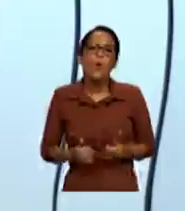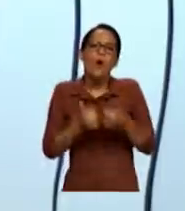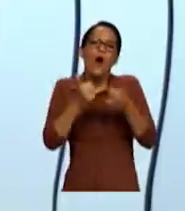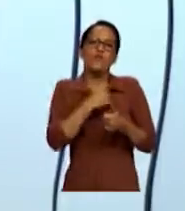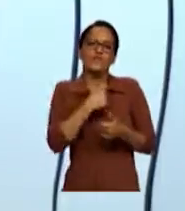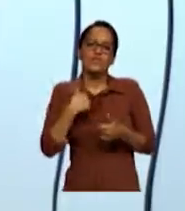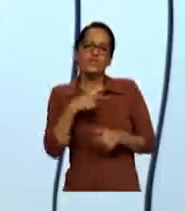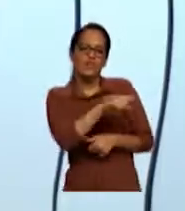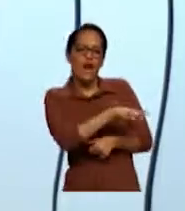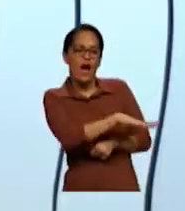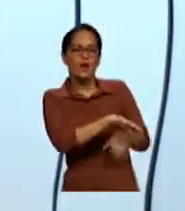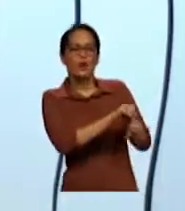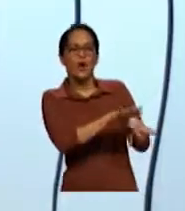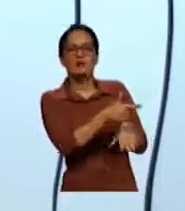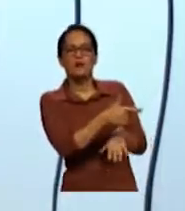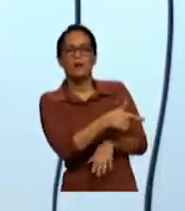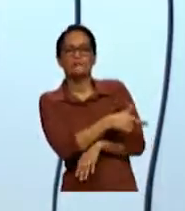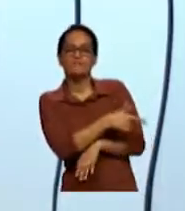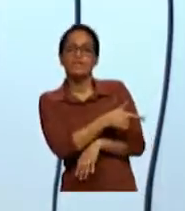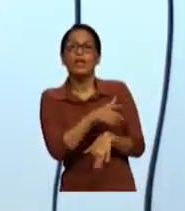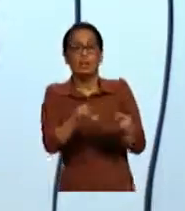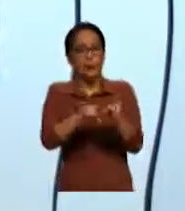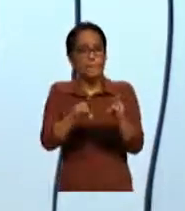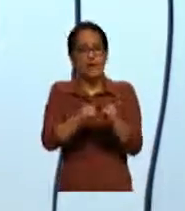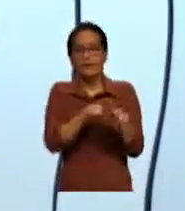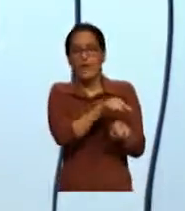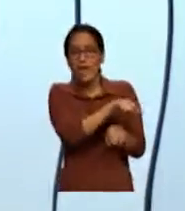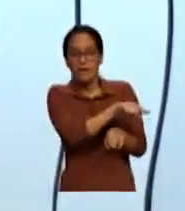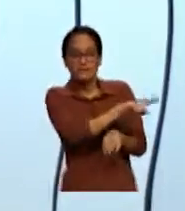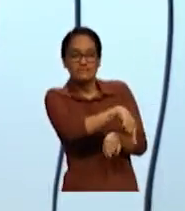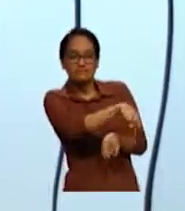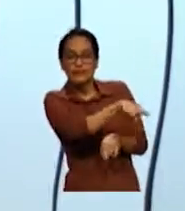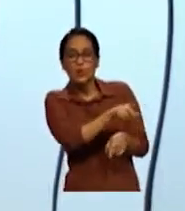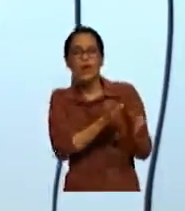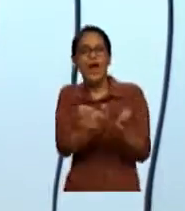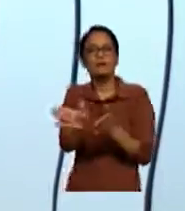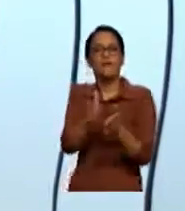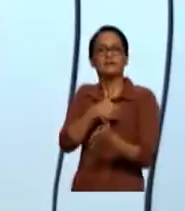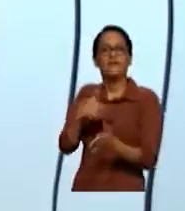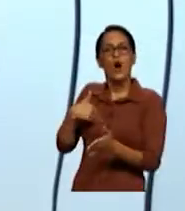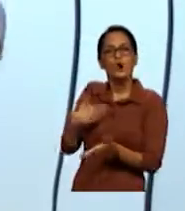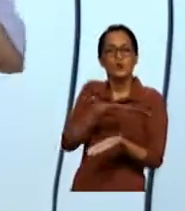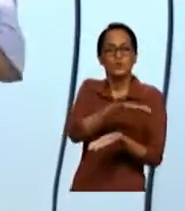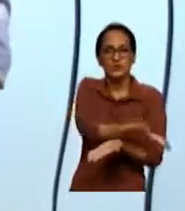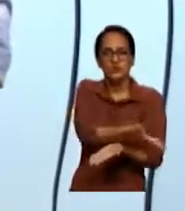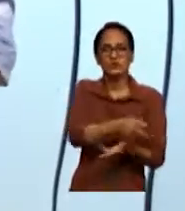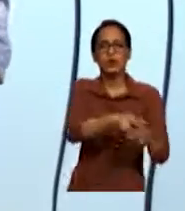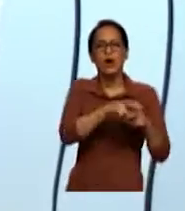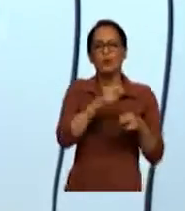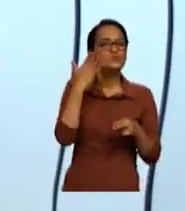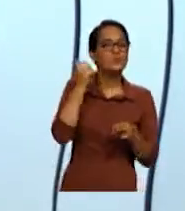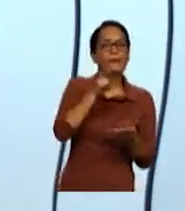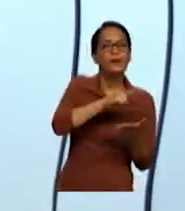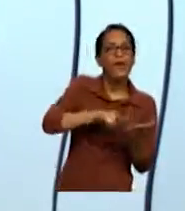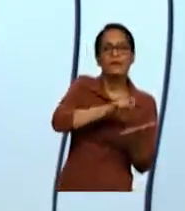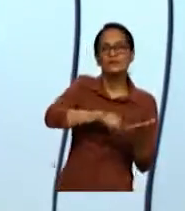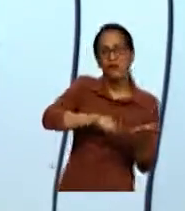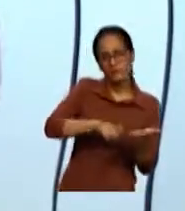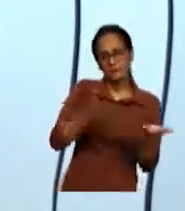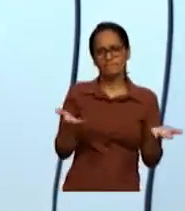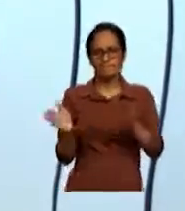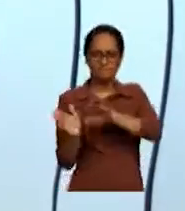qualidade, consequentemente, o acesso à saúde daquela pessoa. Vamos fazer uma questãozinha do Enem